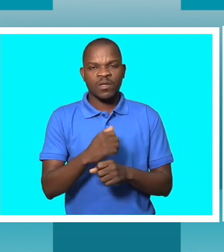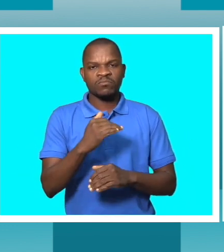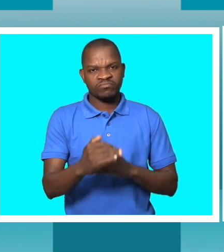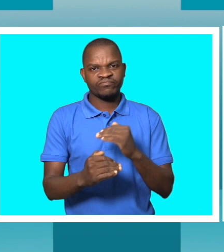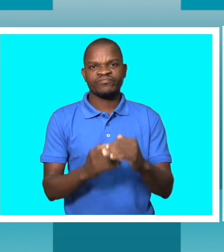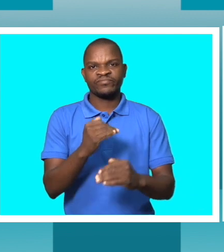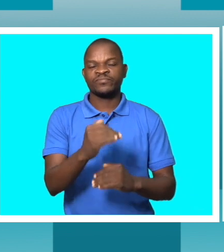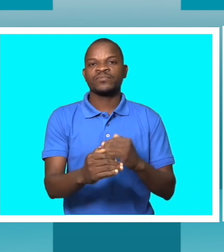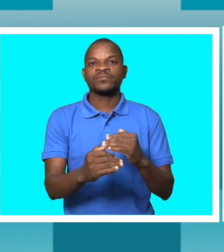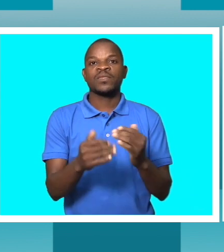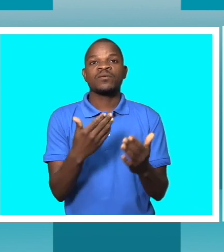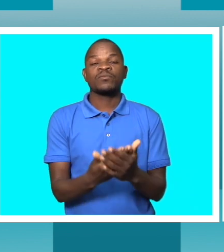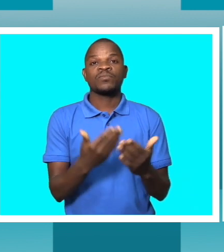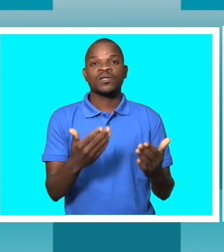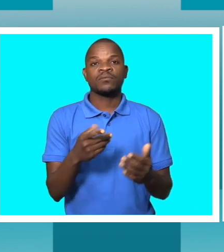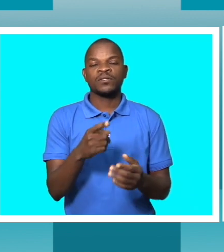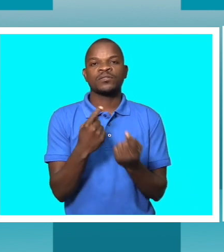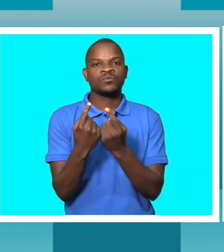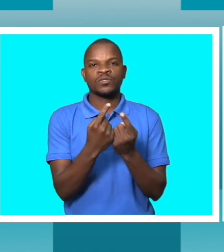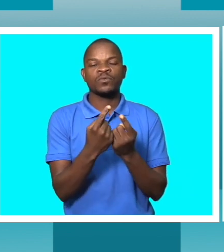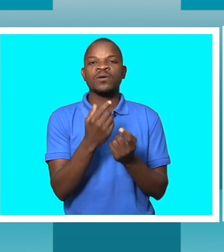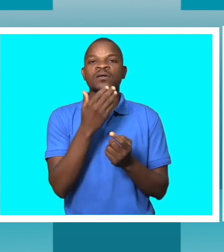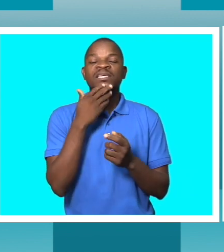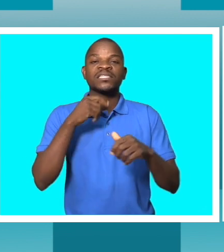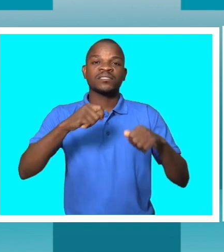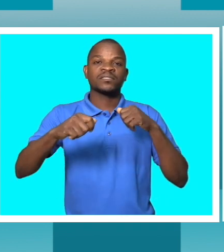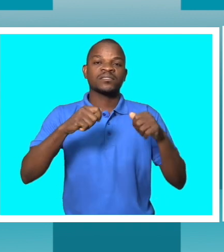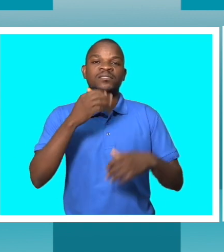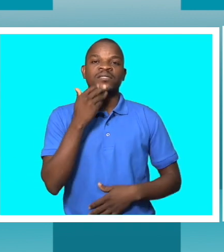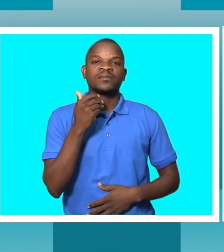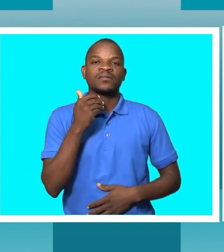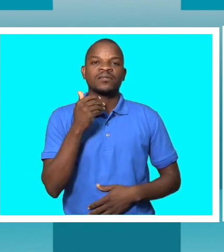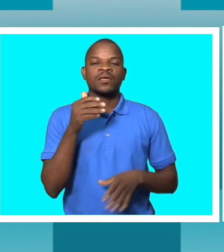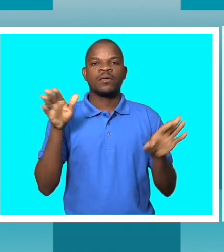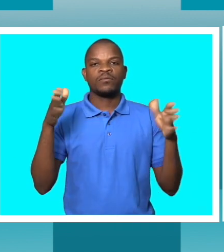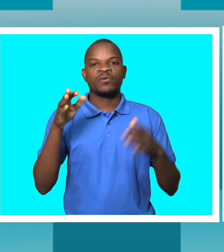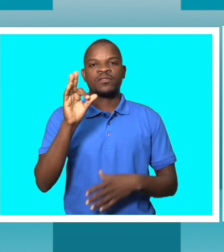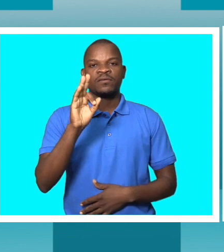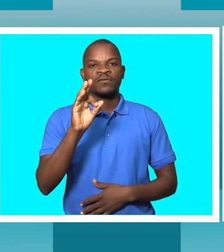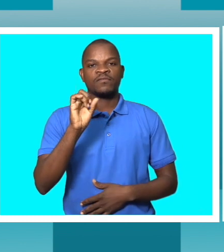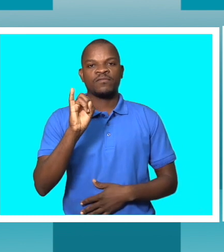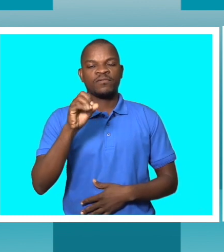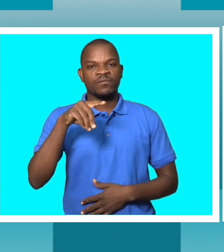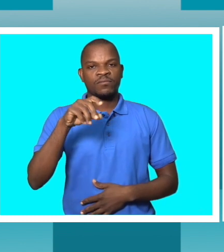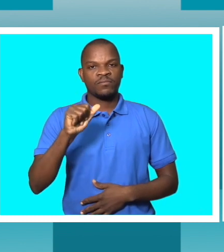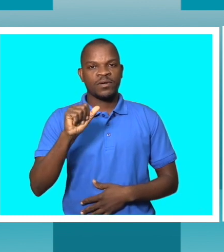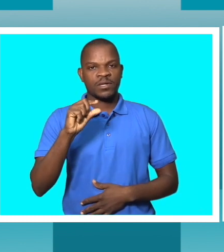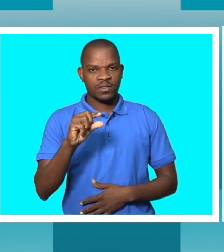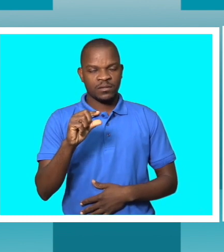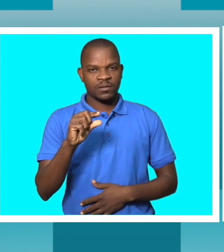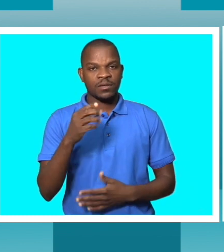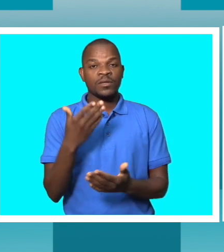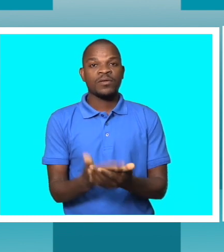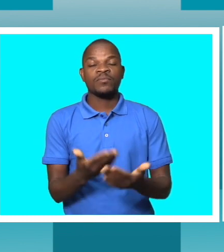passos muito já avançados para que o sistema seja gerido pelo FIPAG, e isso vai